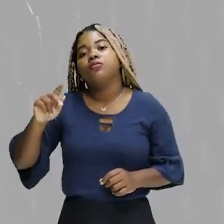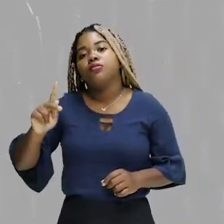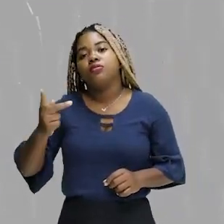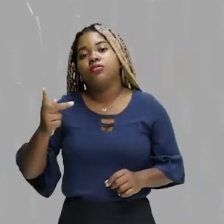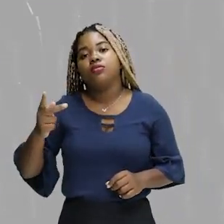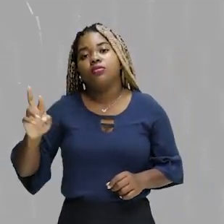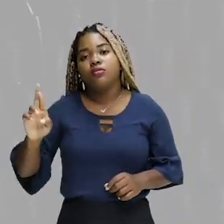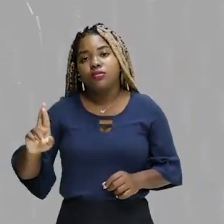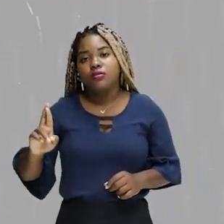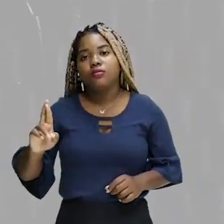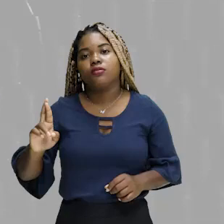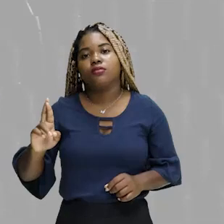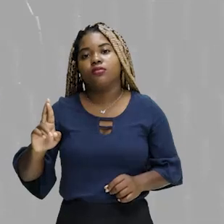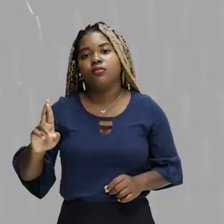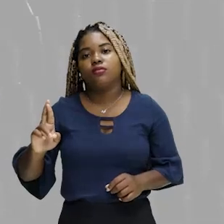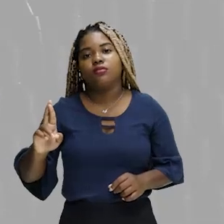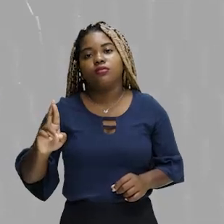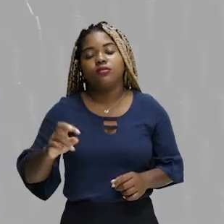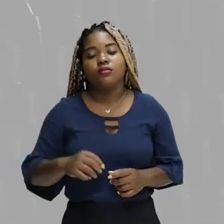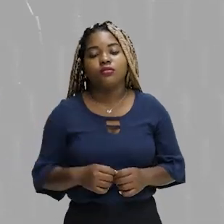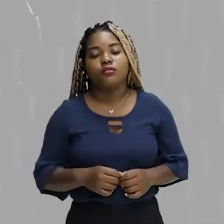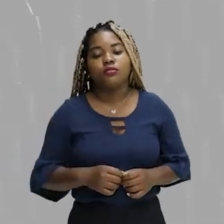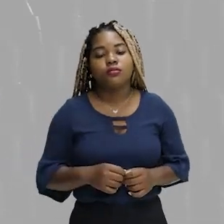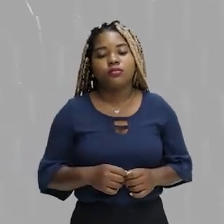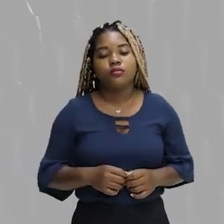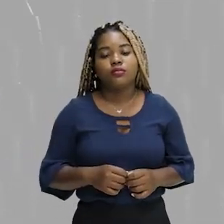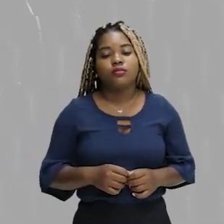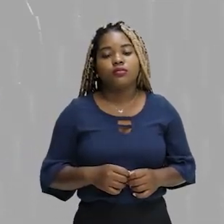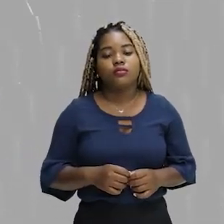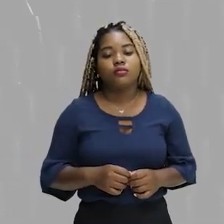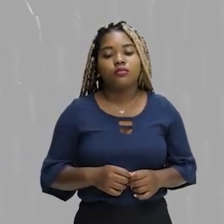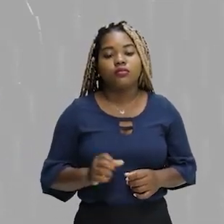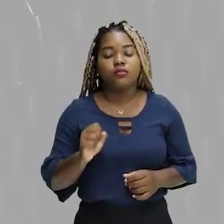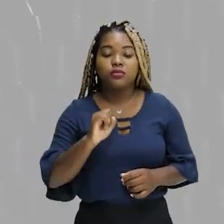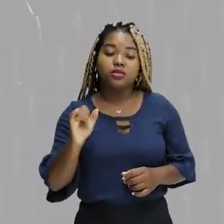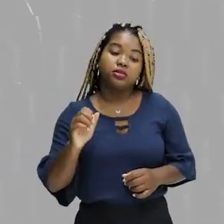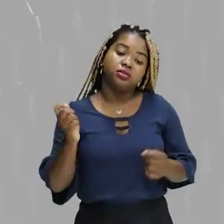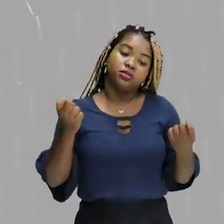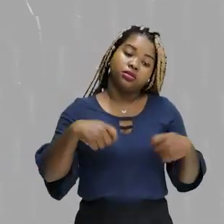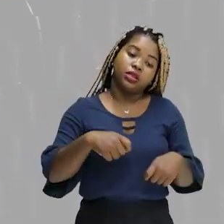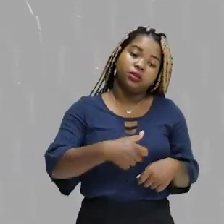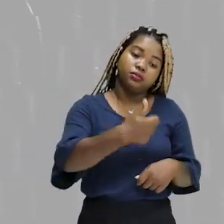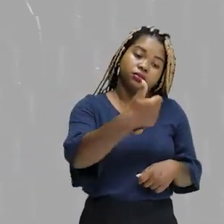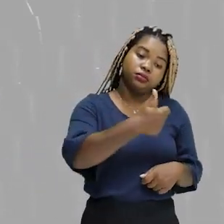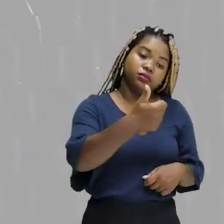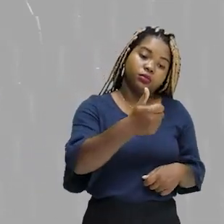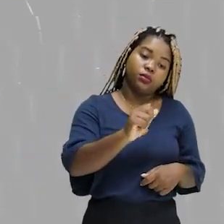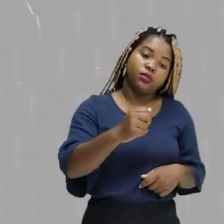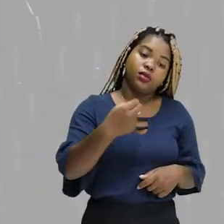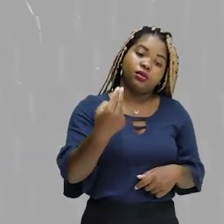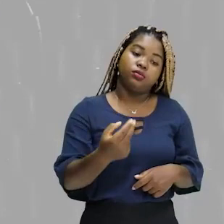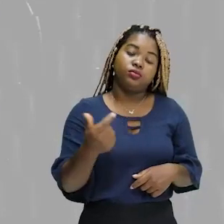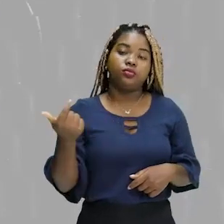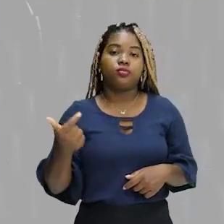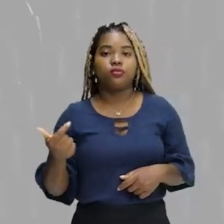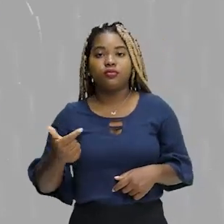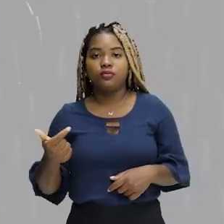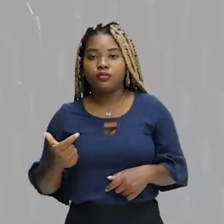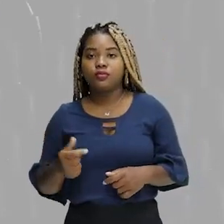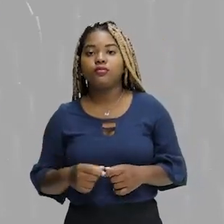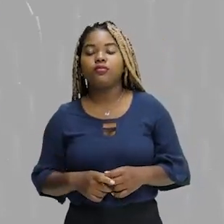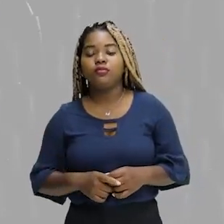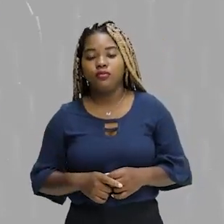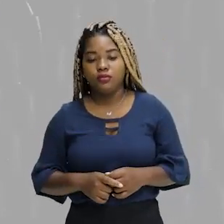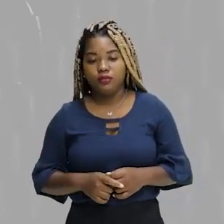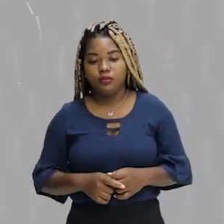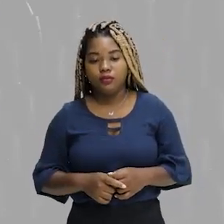essa substância A, se ela está na equação intermediária 1, ou se ela está na equação intermediária 2, se